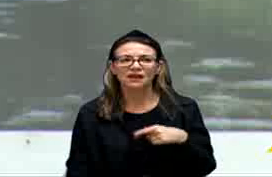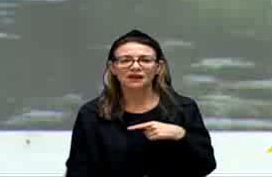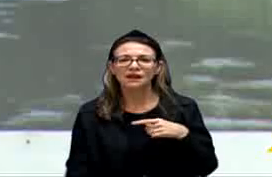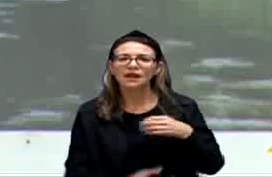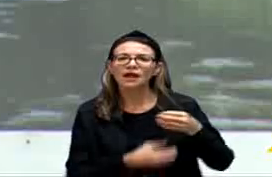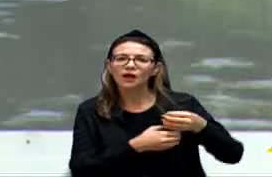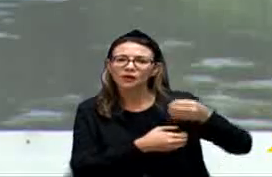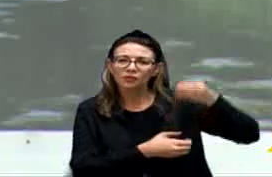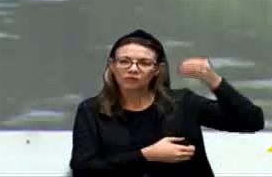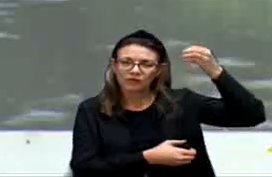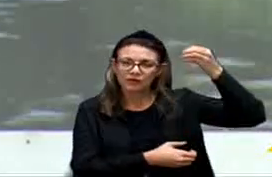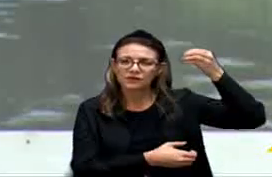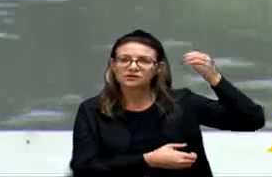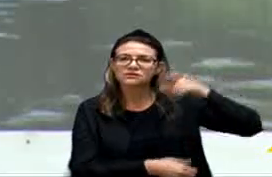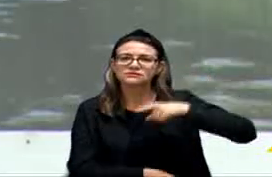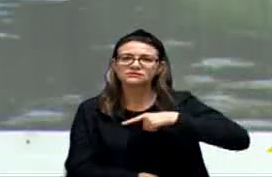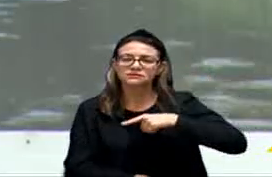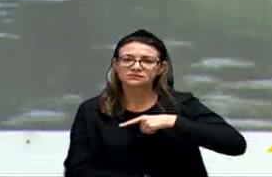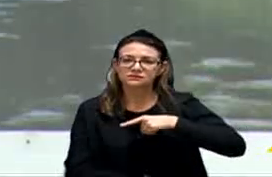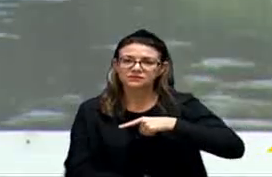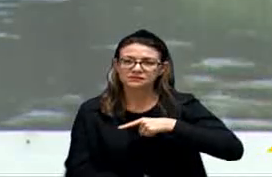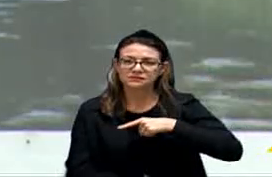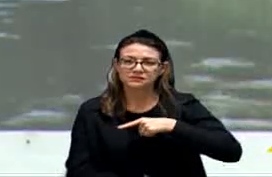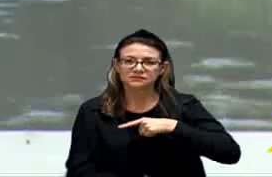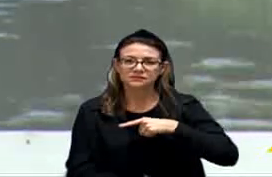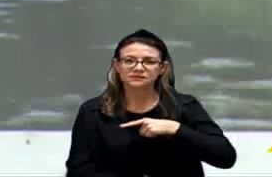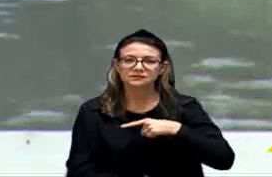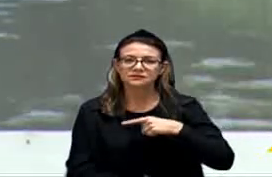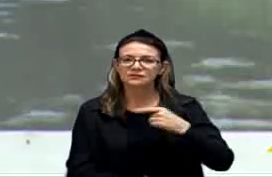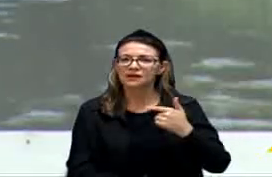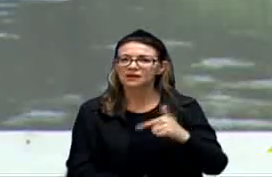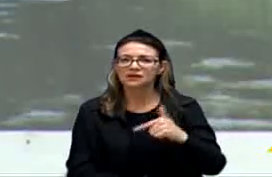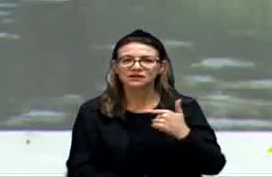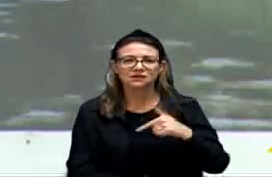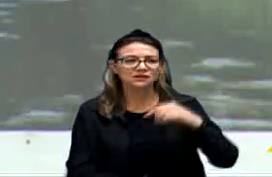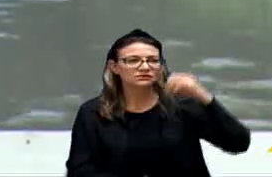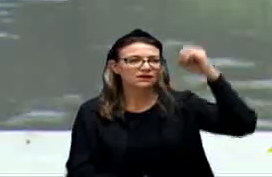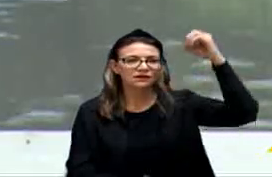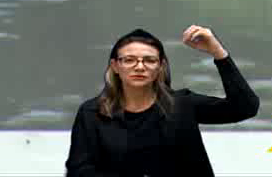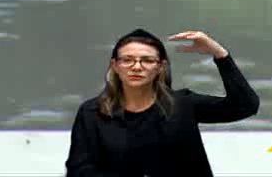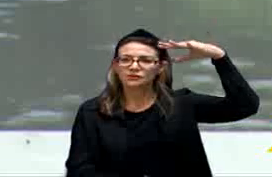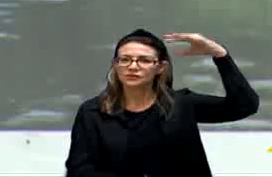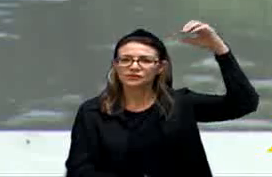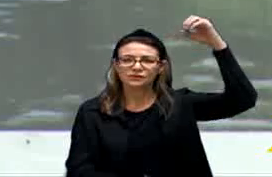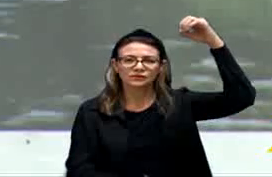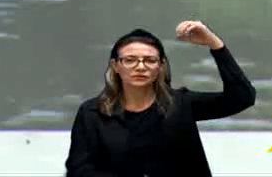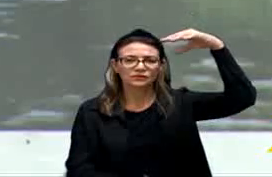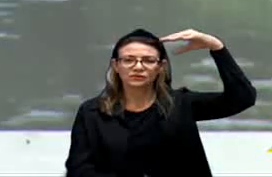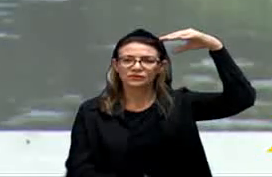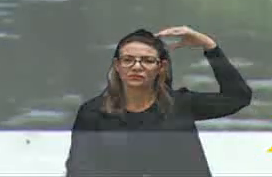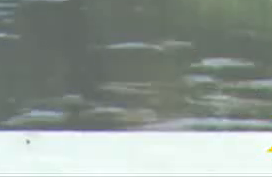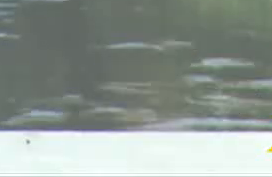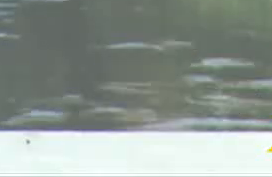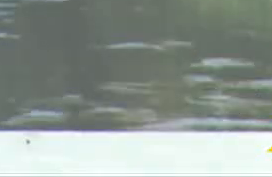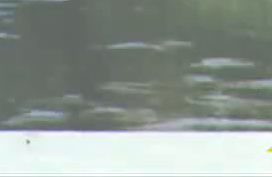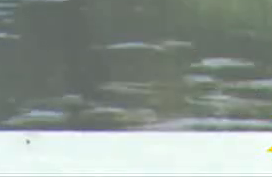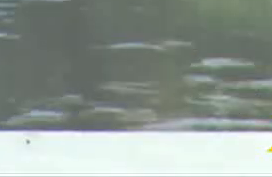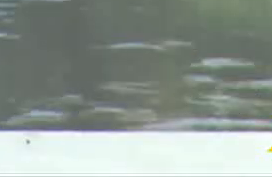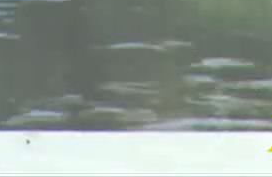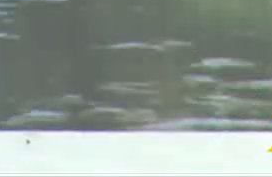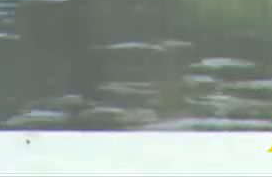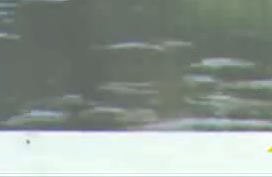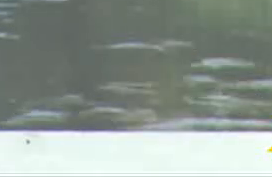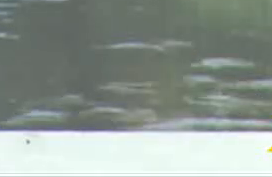Senhor não tem não tem bico de luz não tem iluminação não tem iluminação isso não